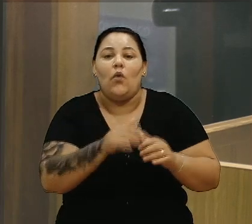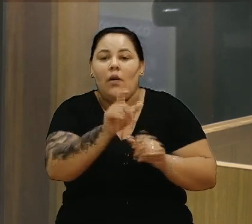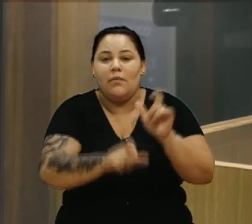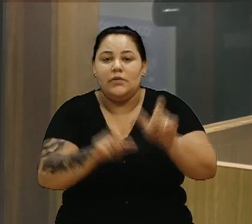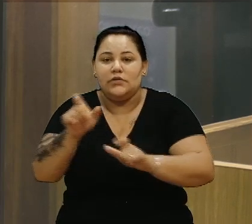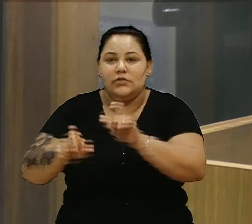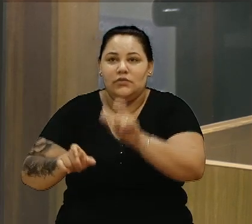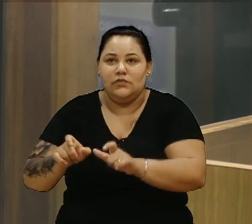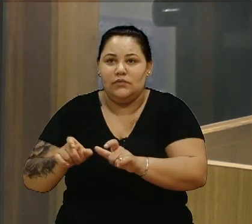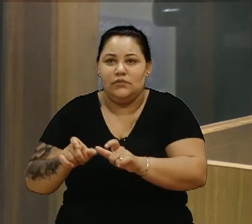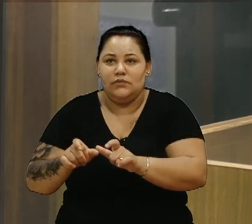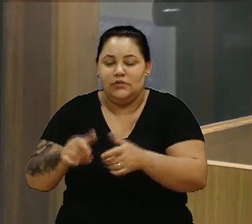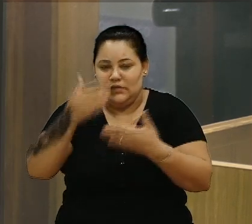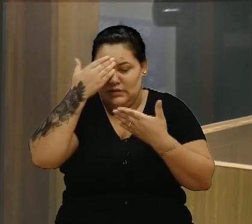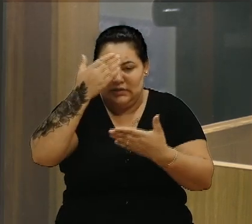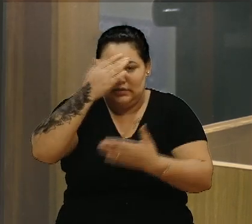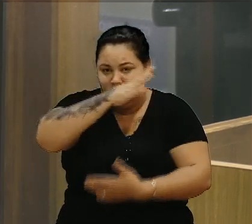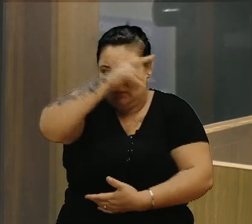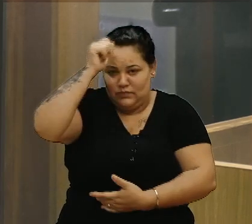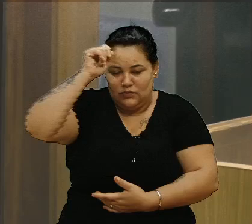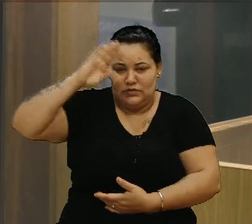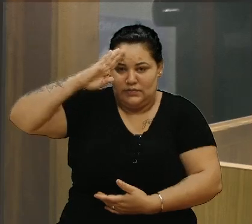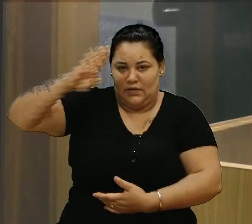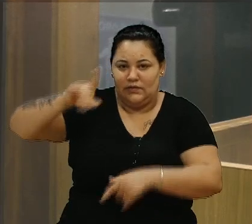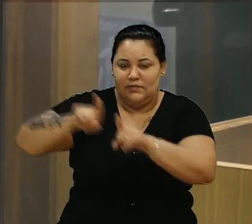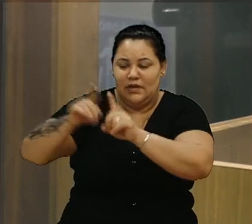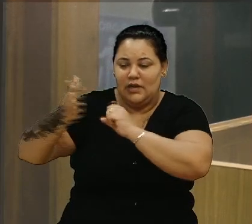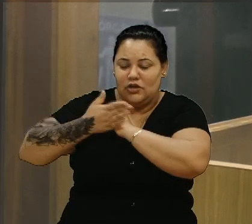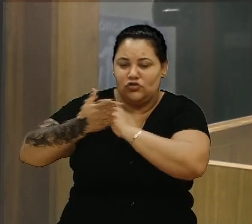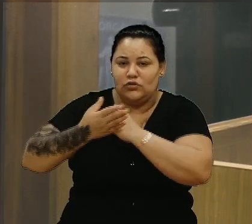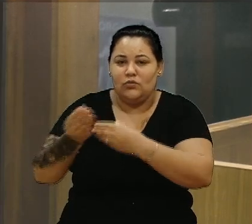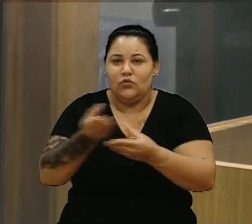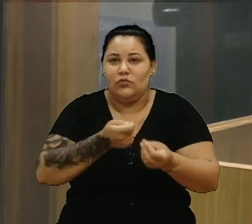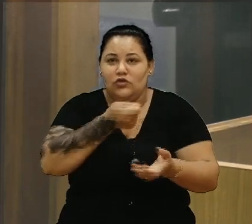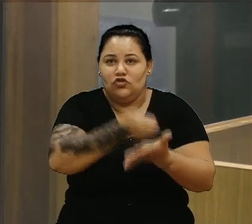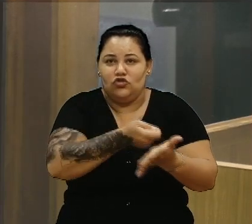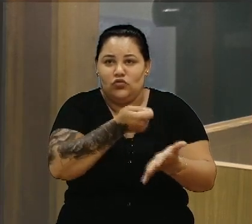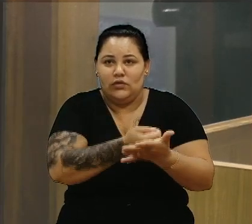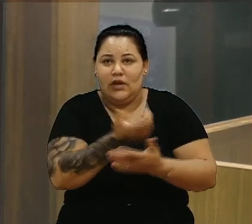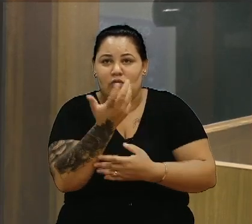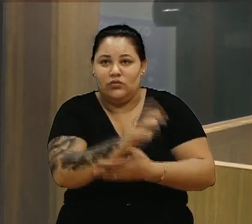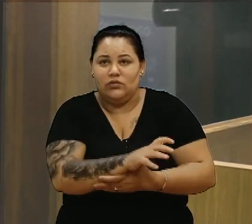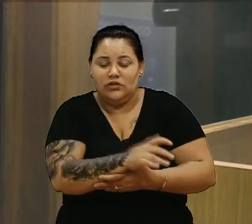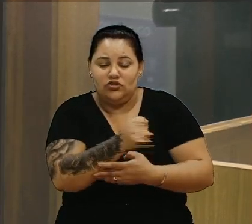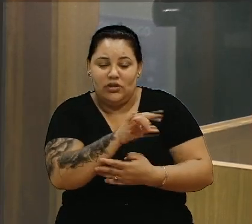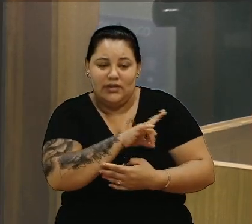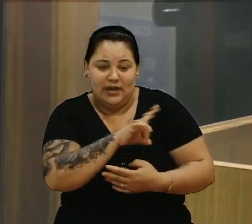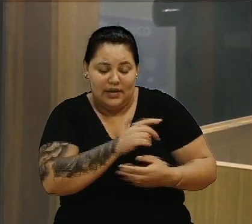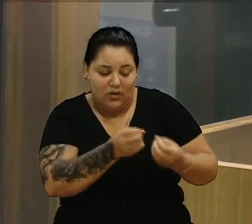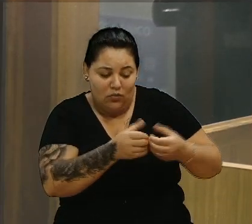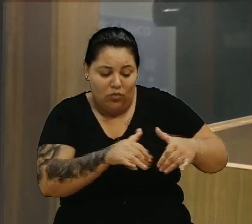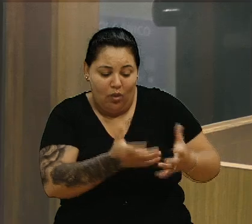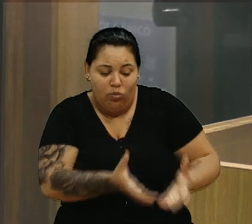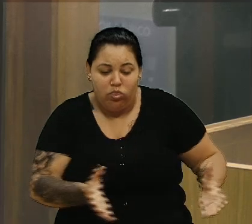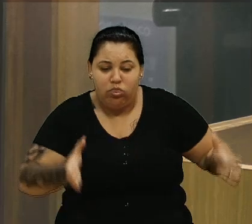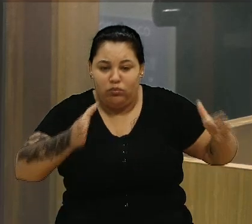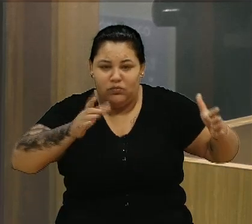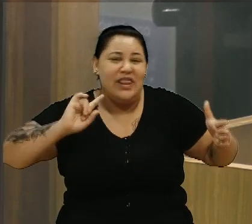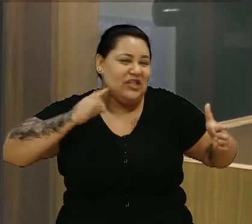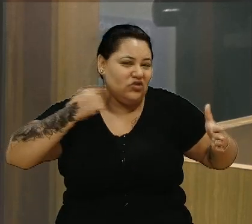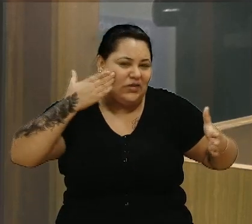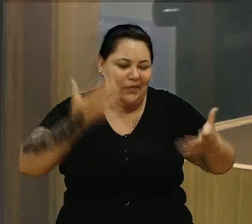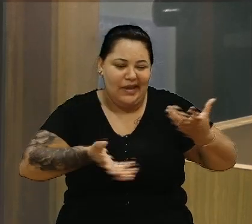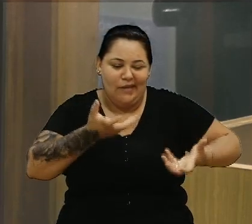Então, agradecer à Guarda Municipal, que tem me ajudado bastante para a gente lutar contra isso, já que causa tanto prejuízo os contêineres sendo queimados na nossa